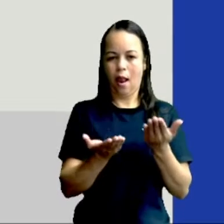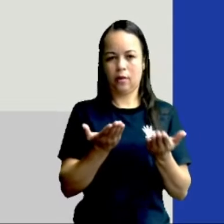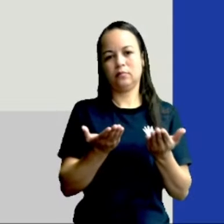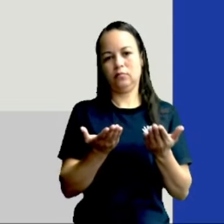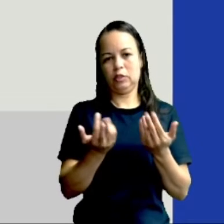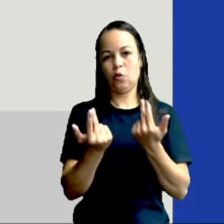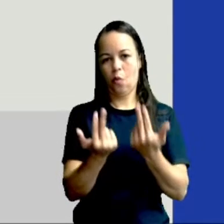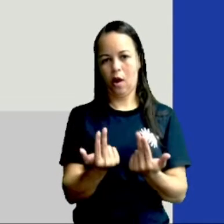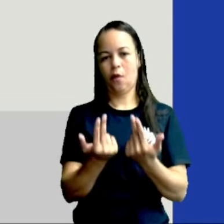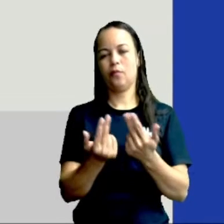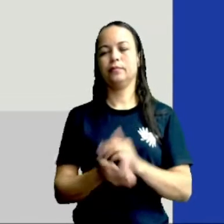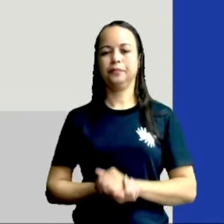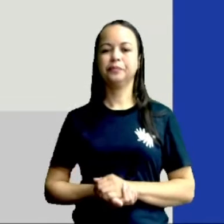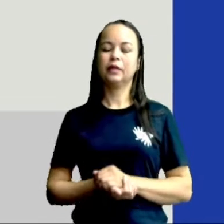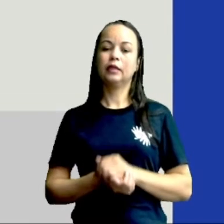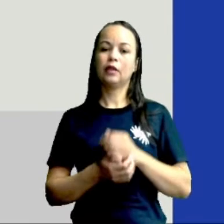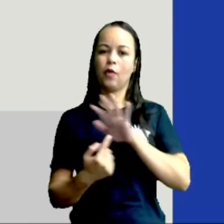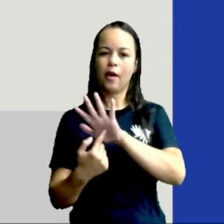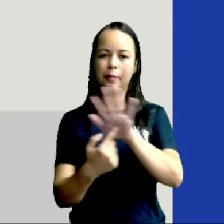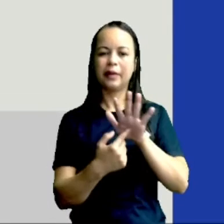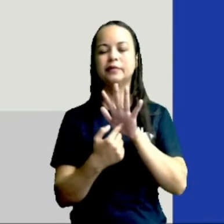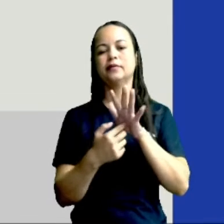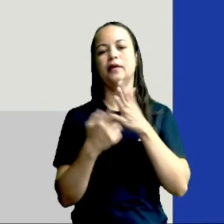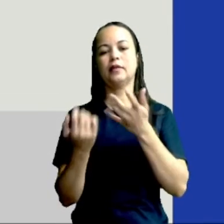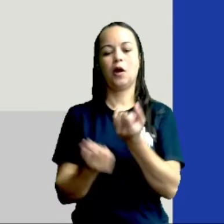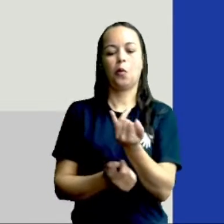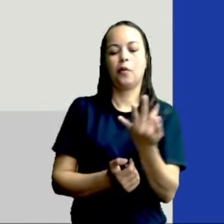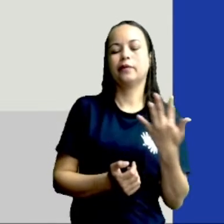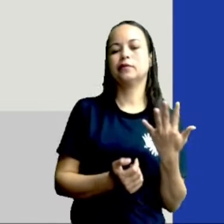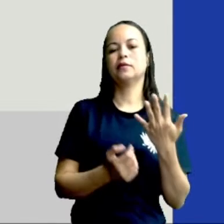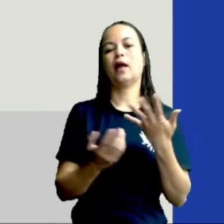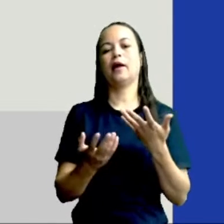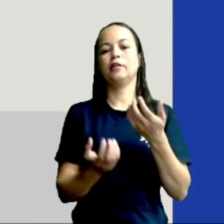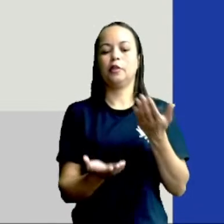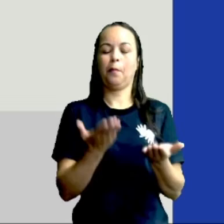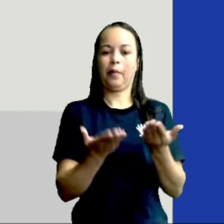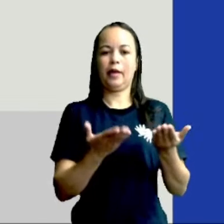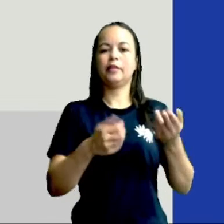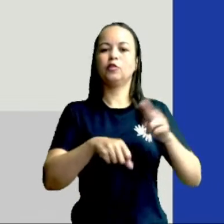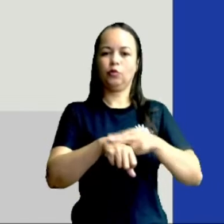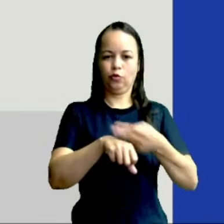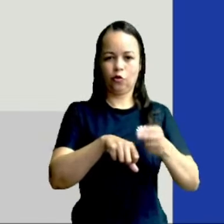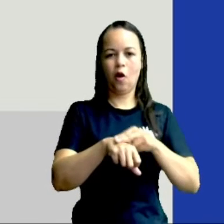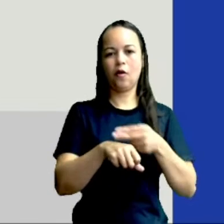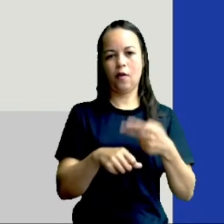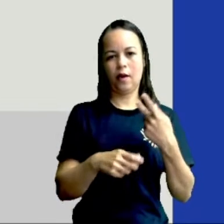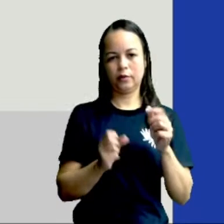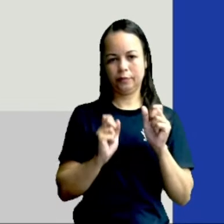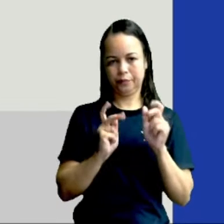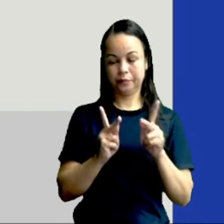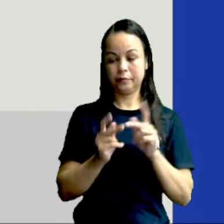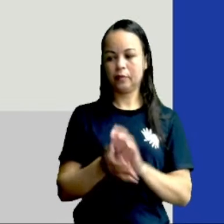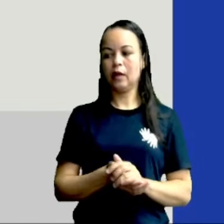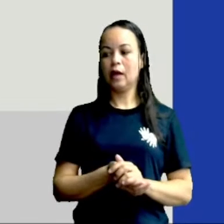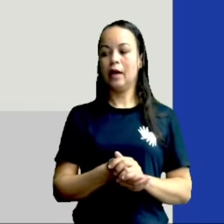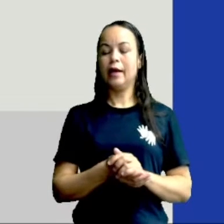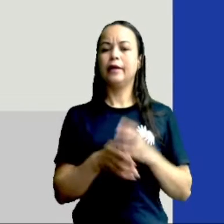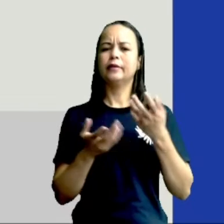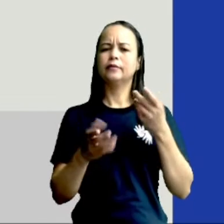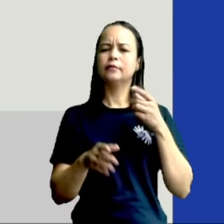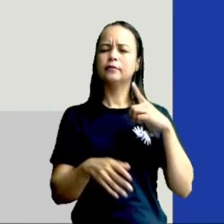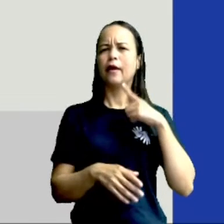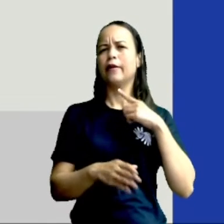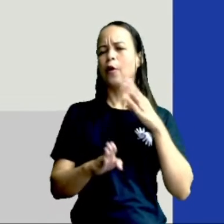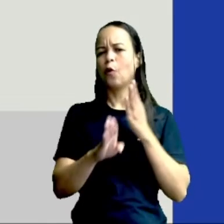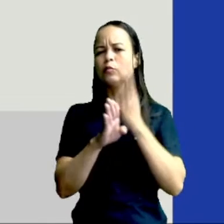peso e o chocolate, né? Então, representa aí a quantidade de peso do chocolate. ok? E aí a gente teria como